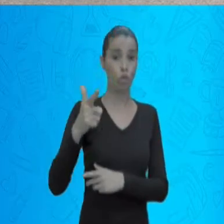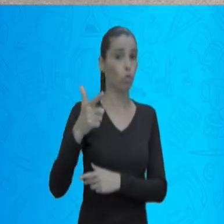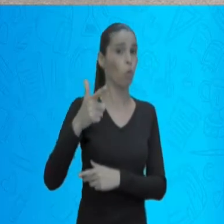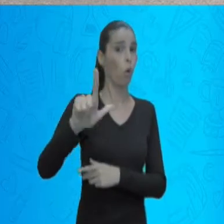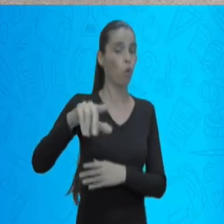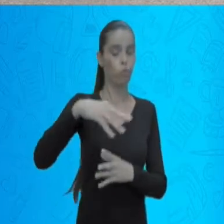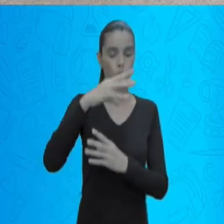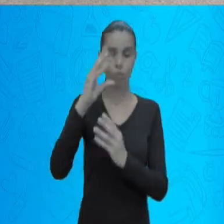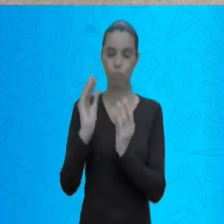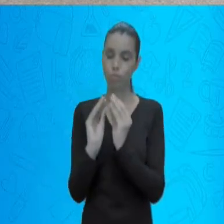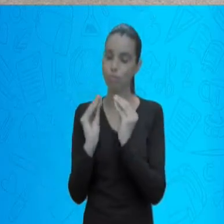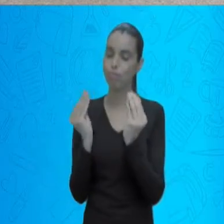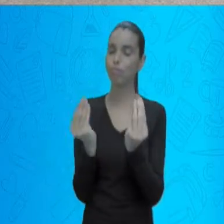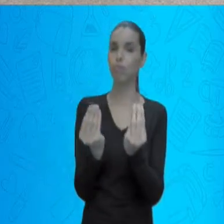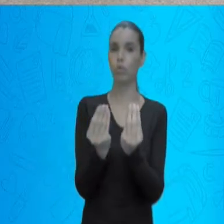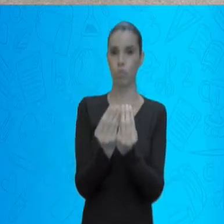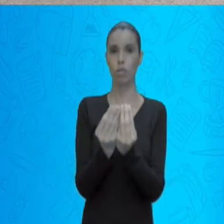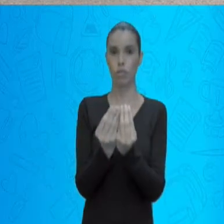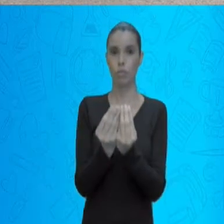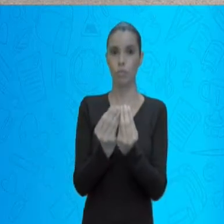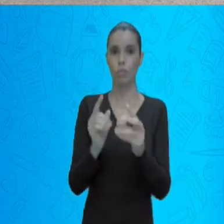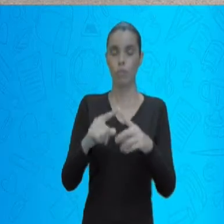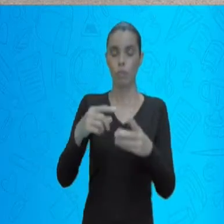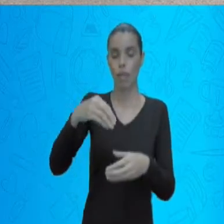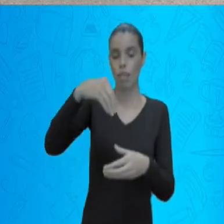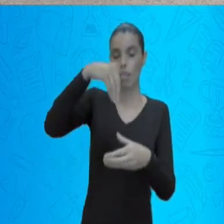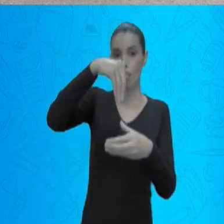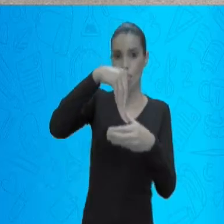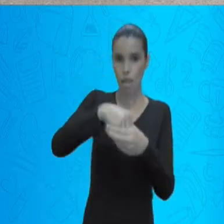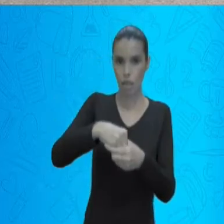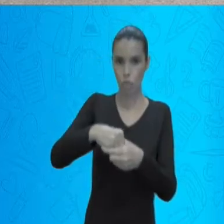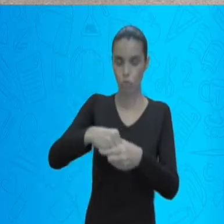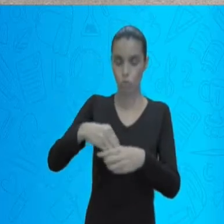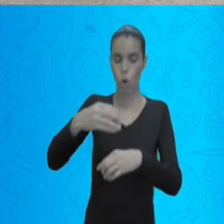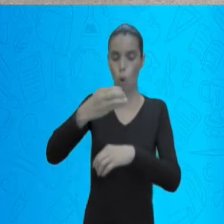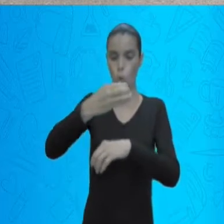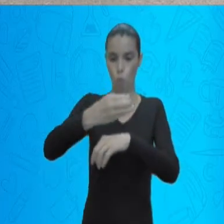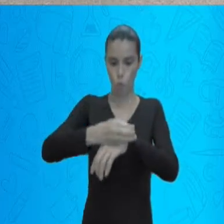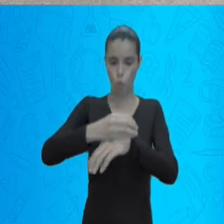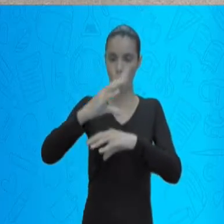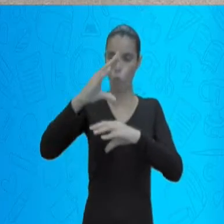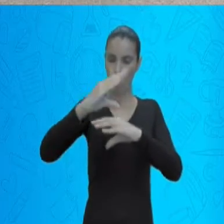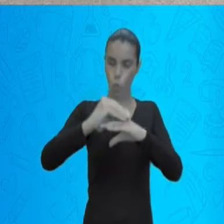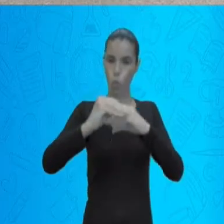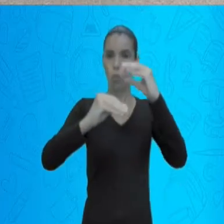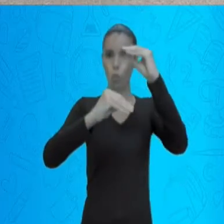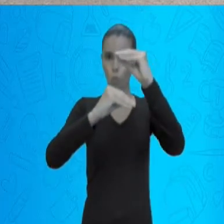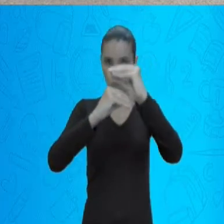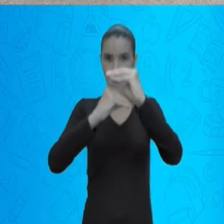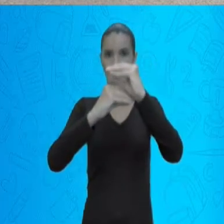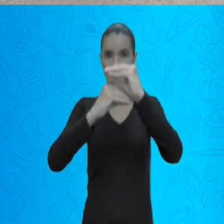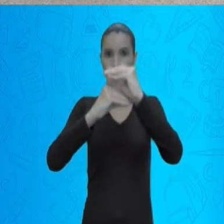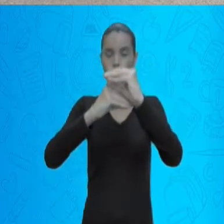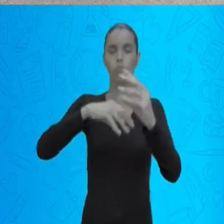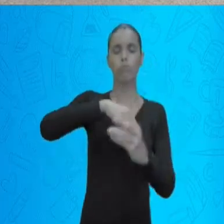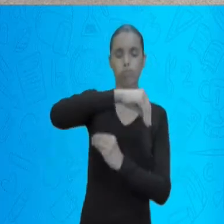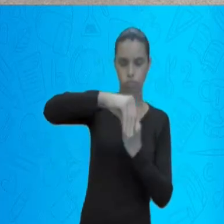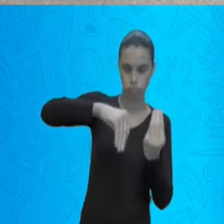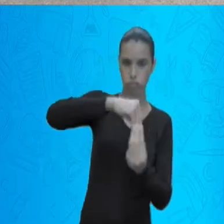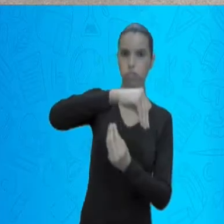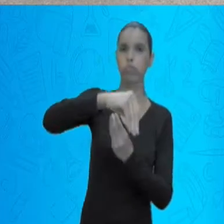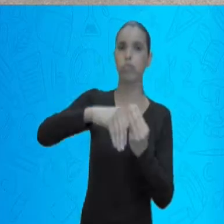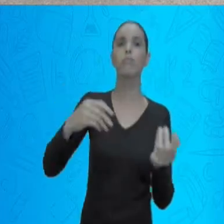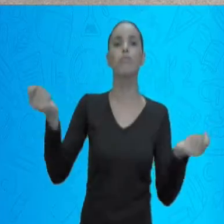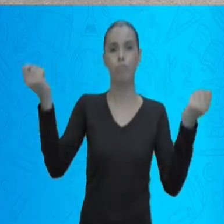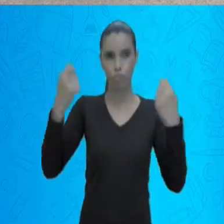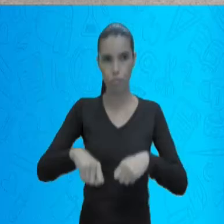mesmo recipiente, é mistura. Então, temos aqui um exemplo de mistura. A imagem